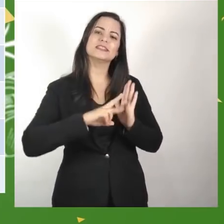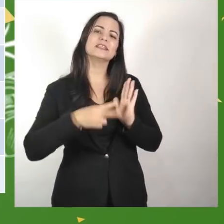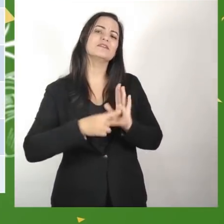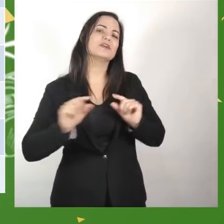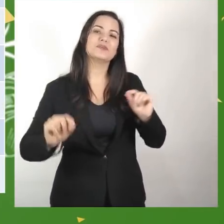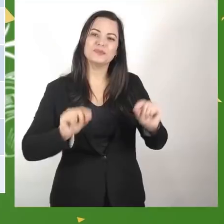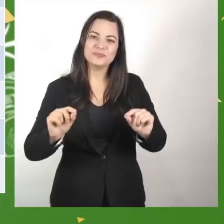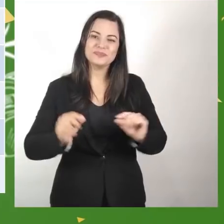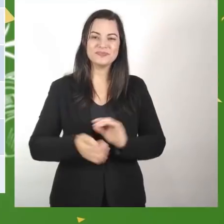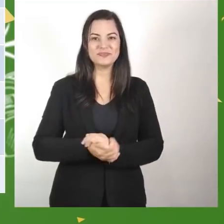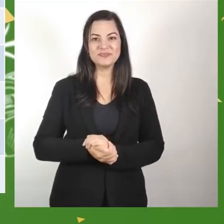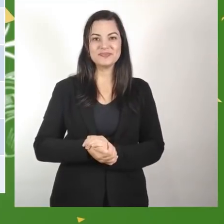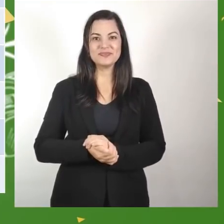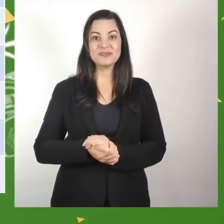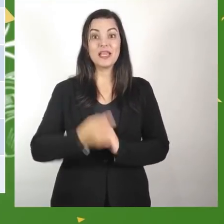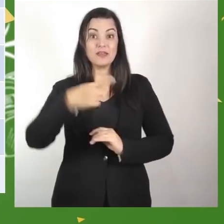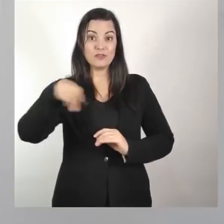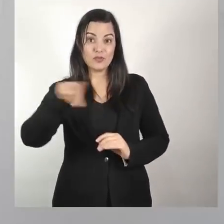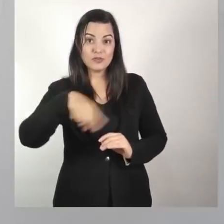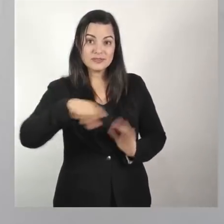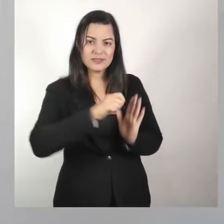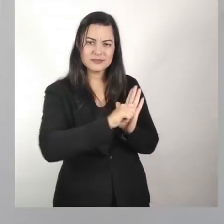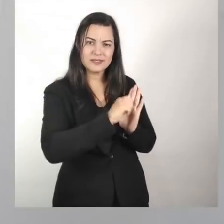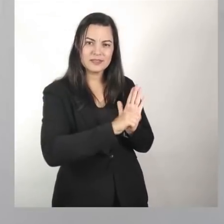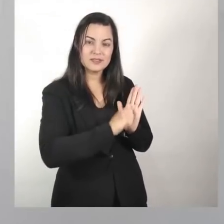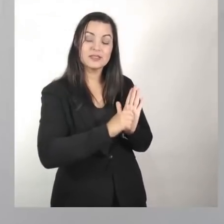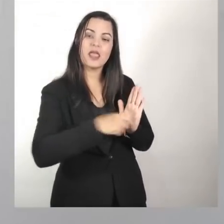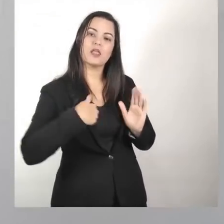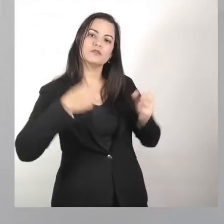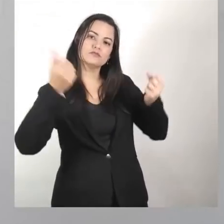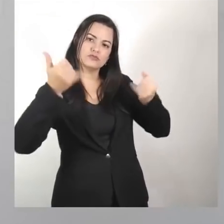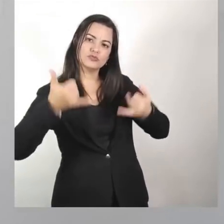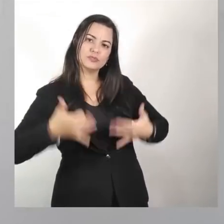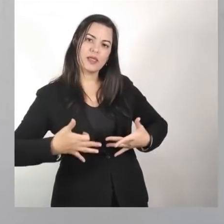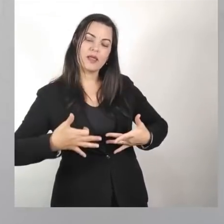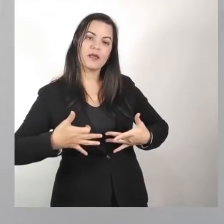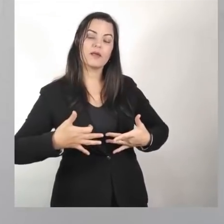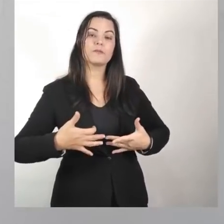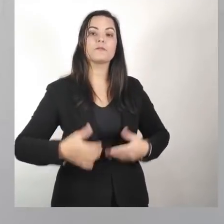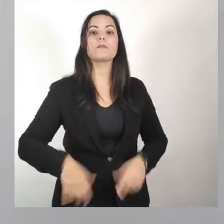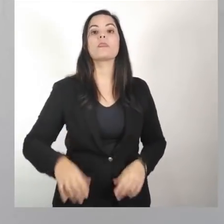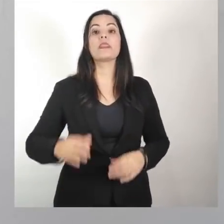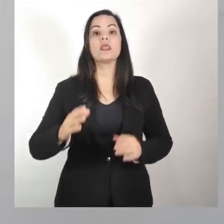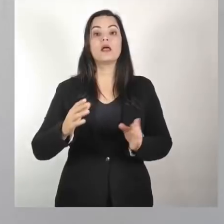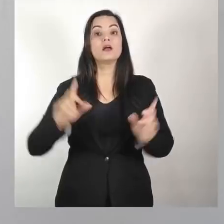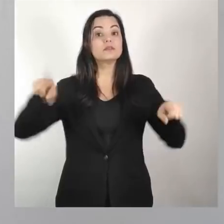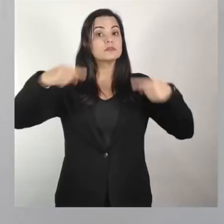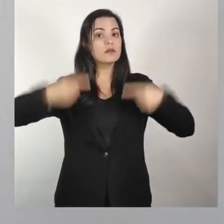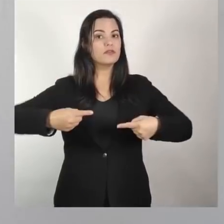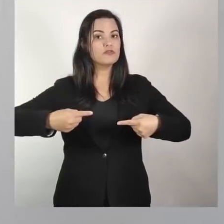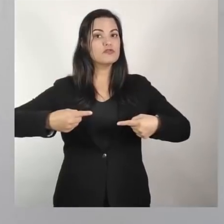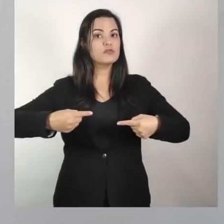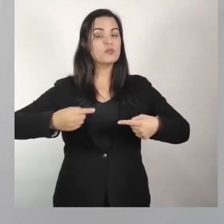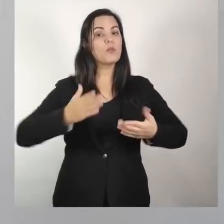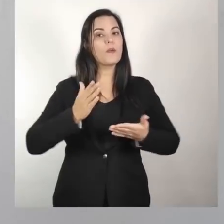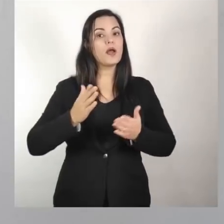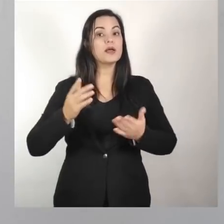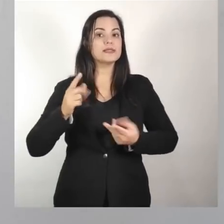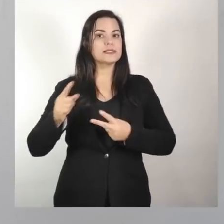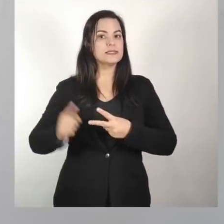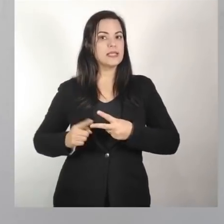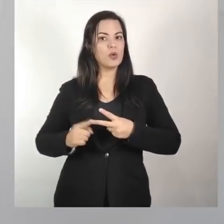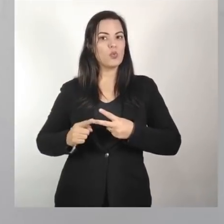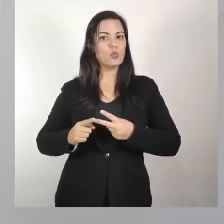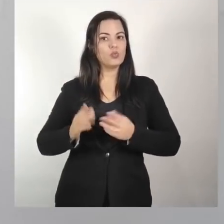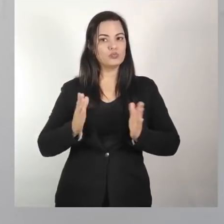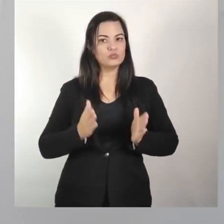o significado, tá bom? Enquanto vocês anotam, eu já vou explicar a segunda parte do desafio e aí